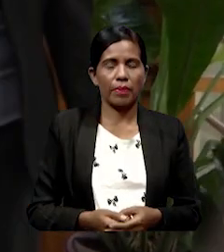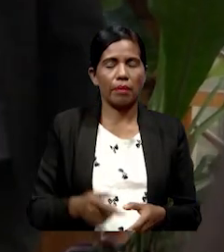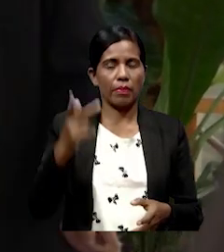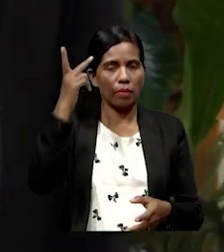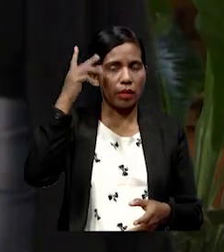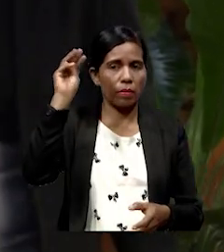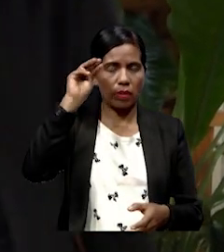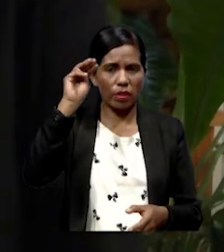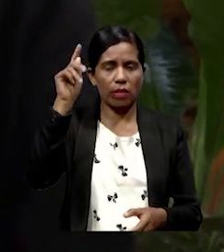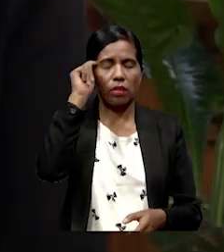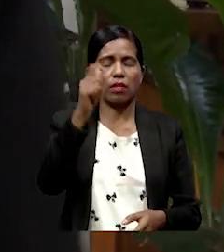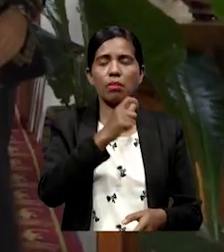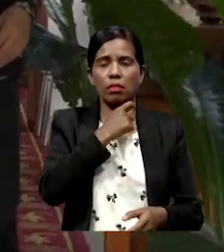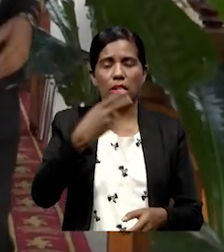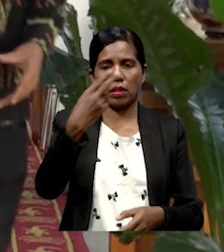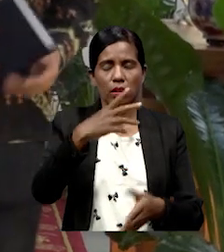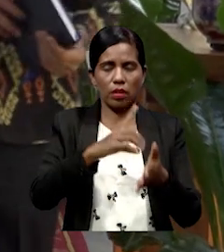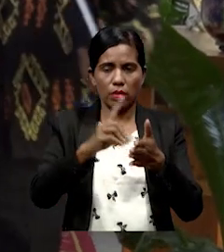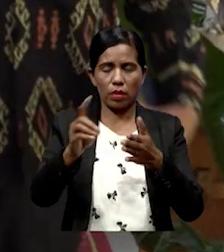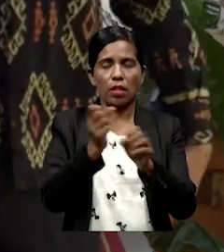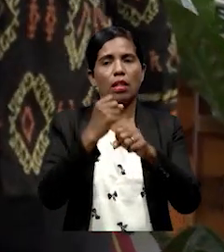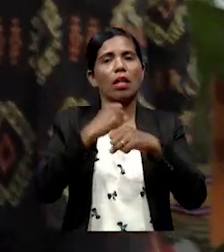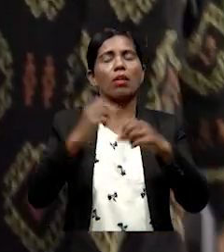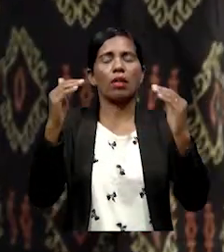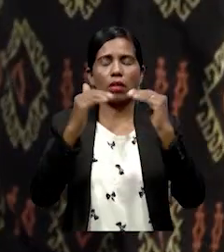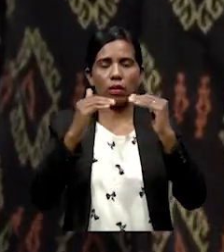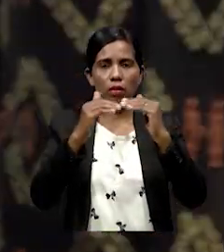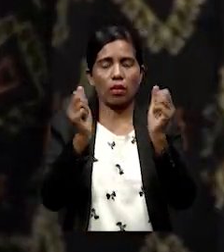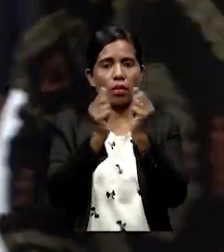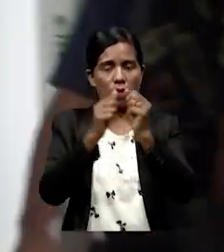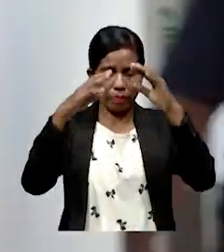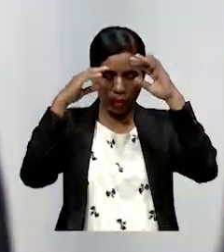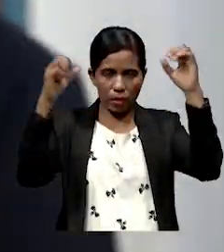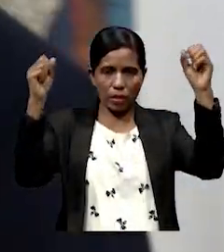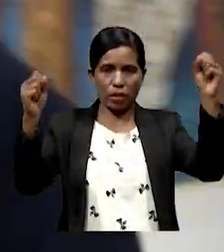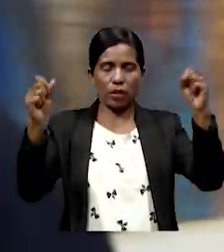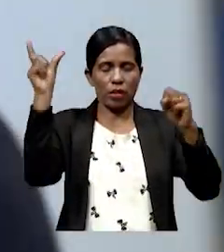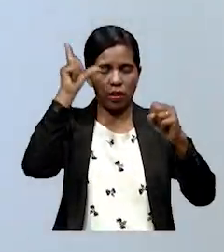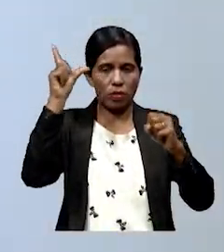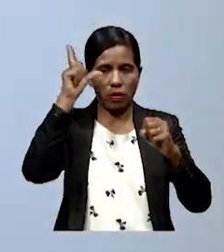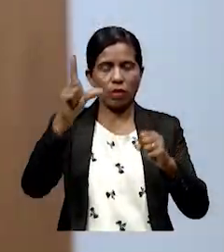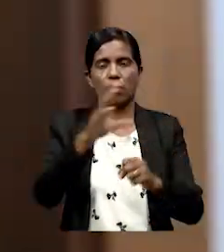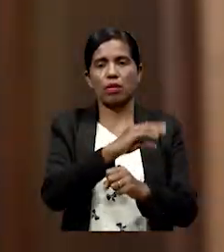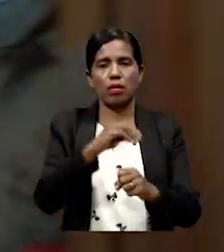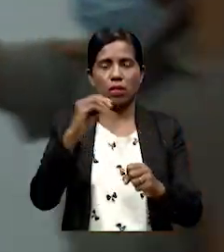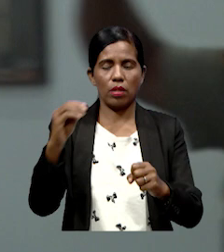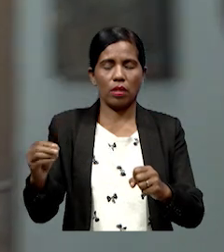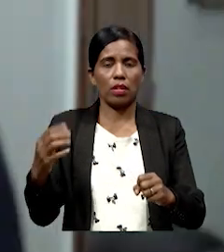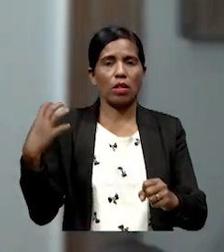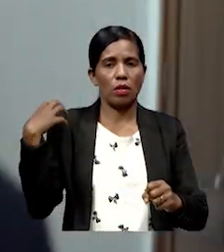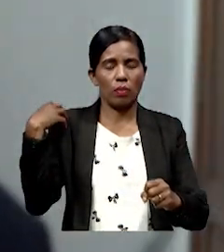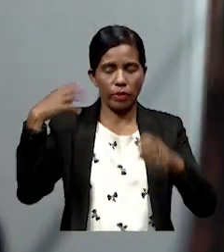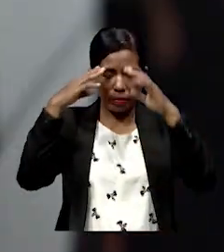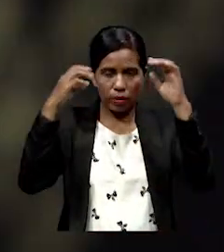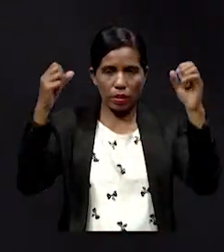Primeiro-ministro Taur Matanrua, quinta semana, né, hala o encontro semanal com o presidente da República Francisco Guterres Luolo e a Palácio